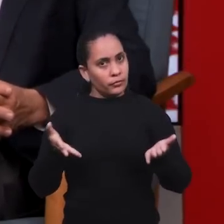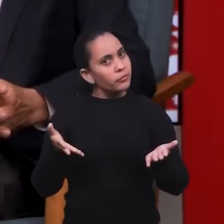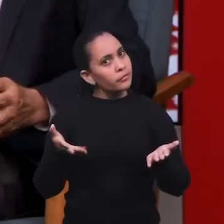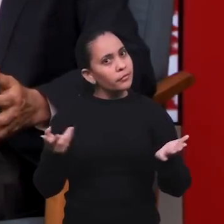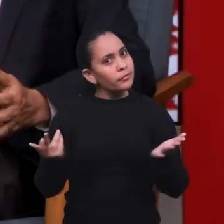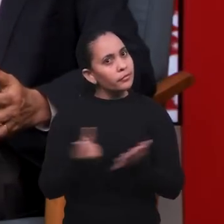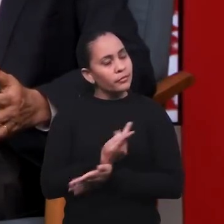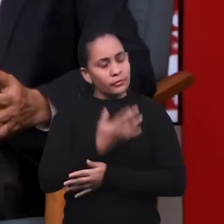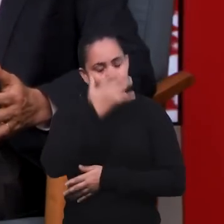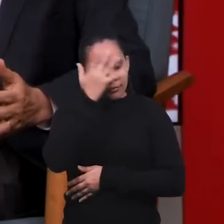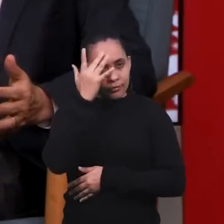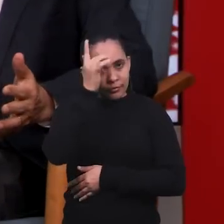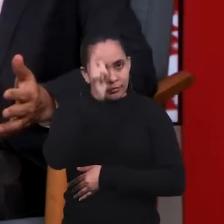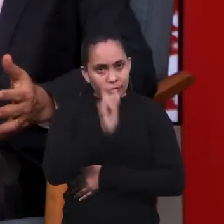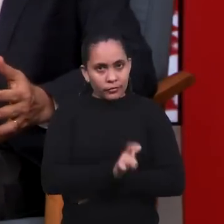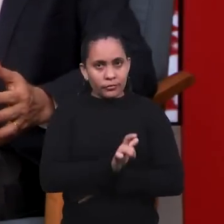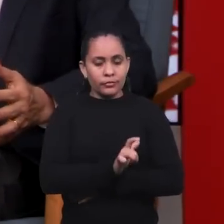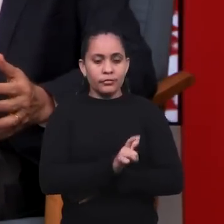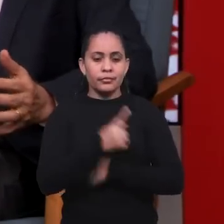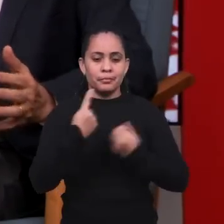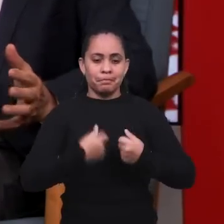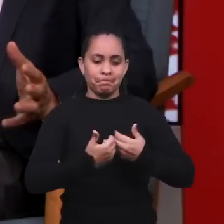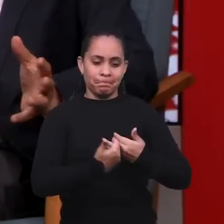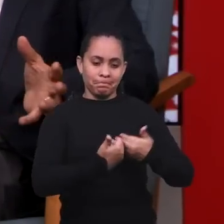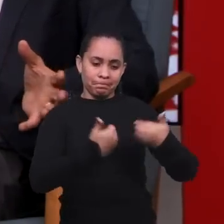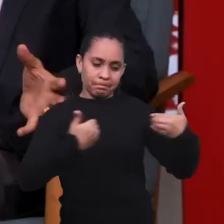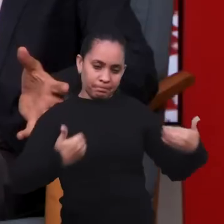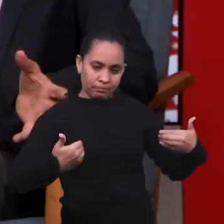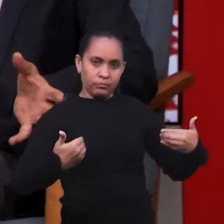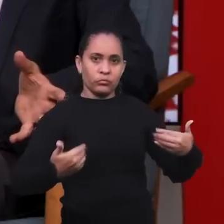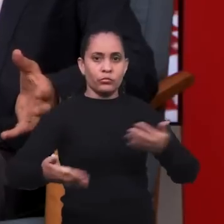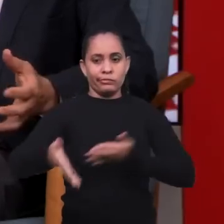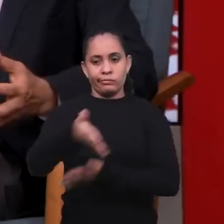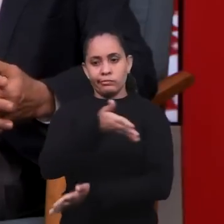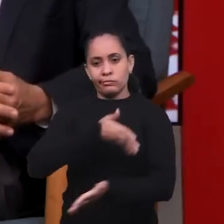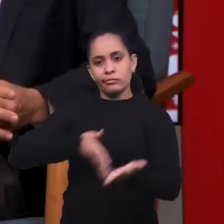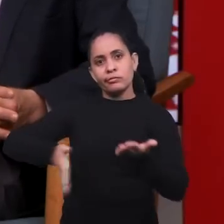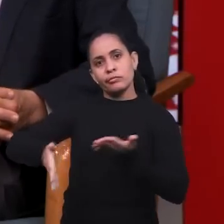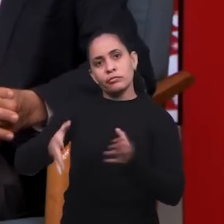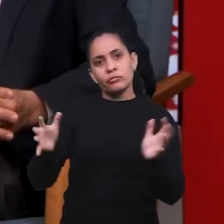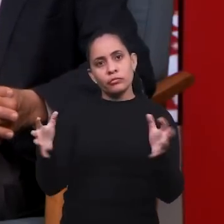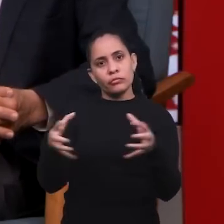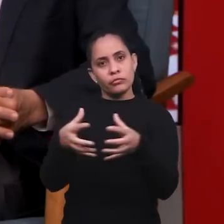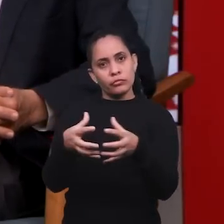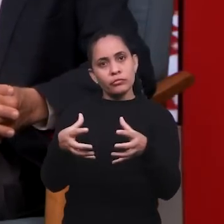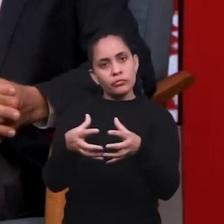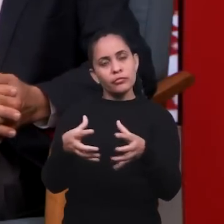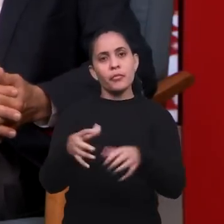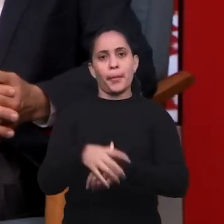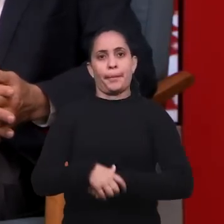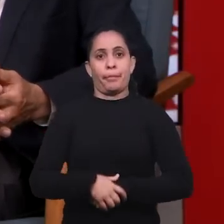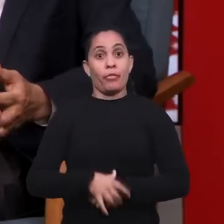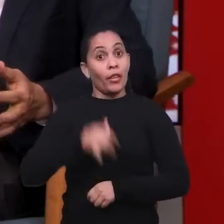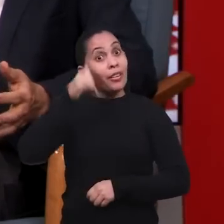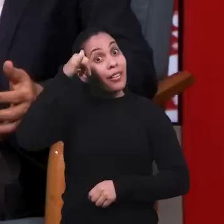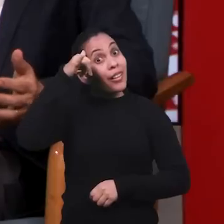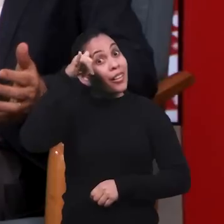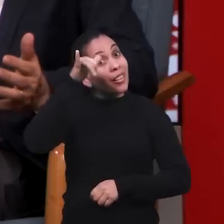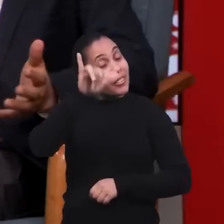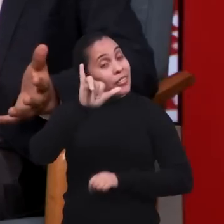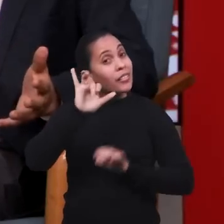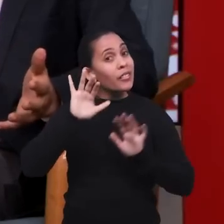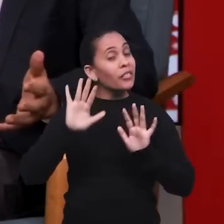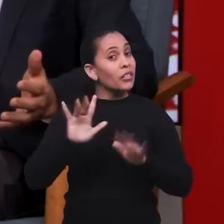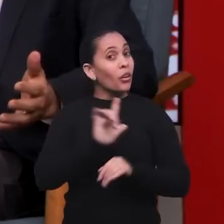Essa pessoa tinha que ser afastada do convívio daquela comunidade para evitar